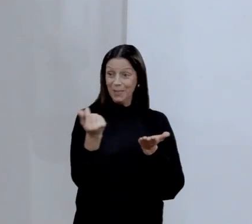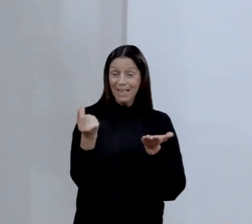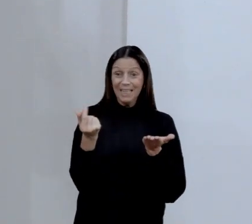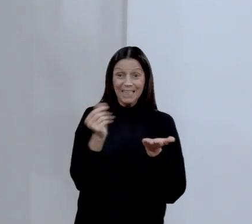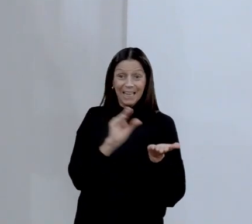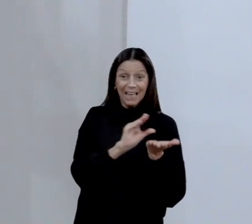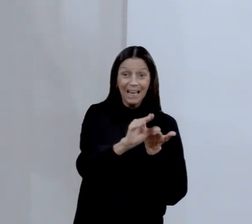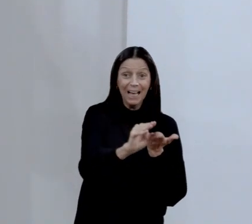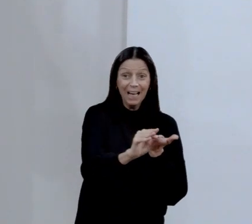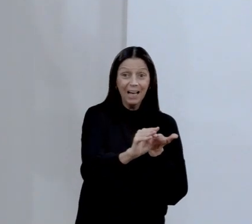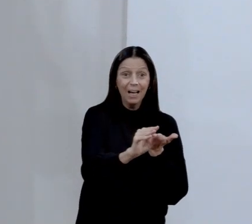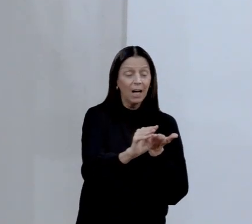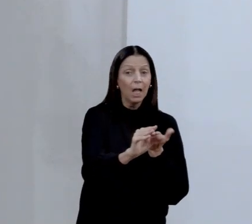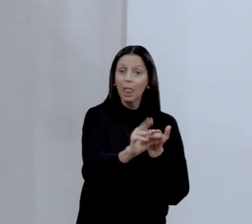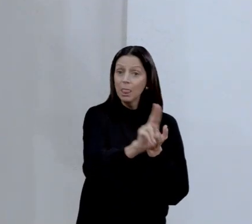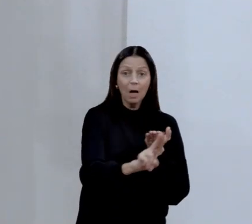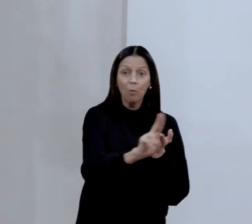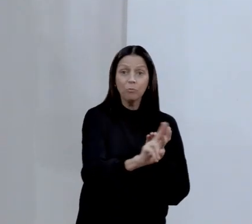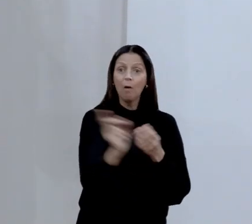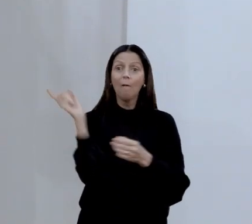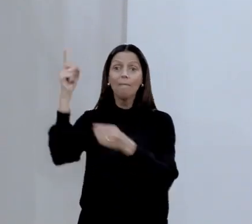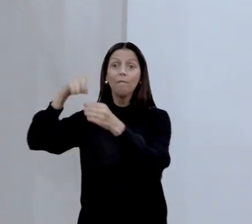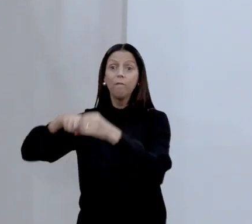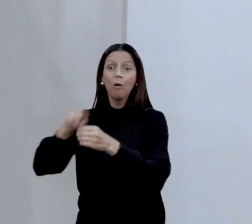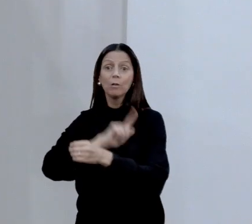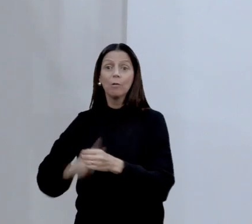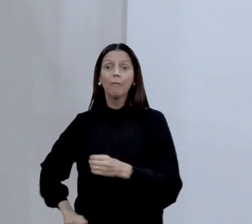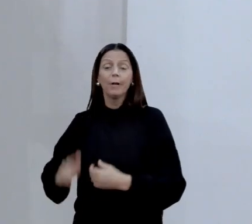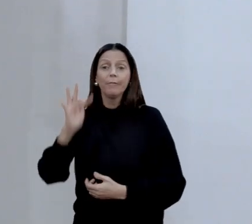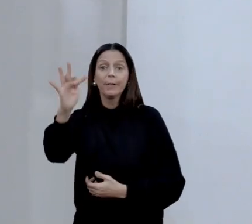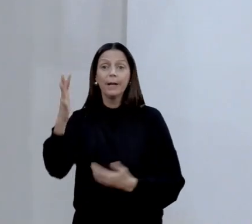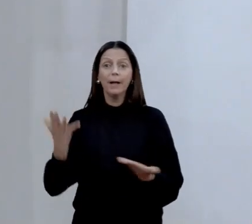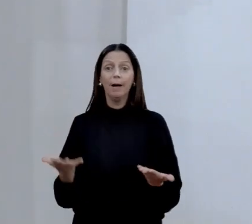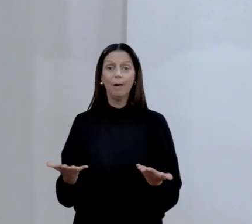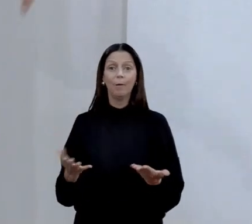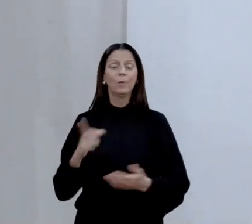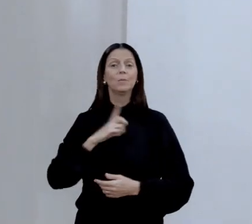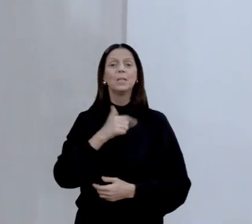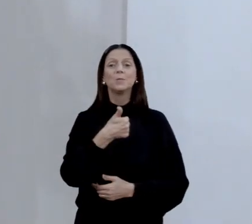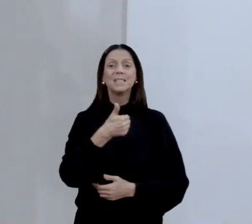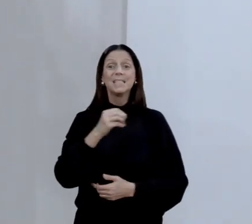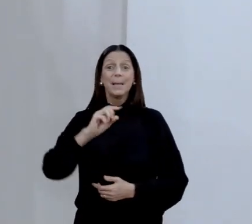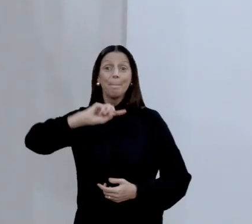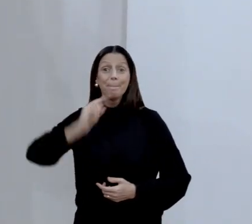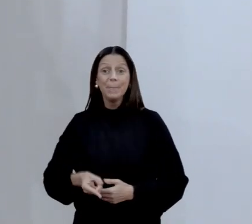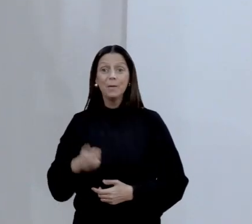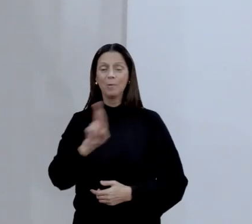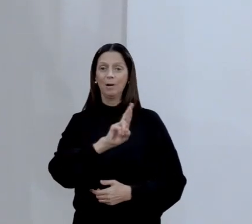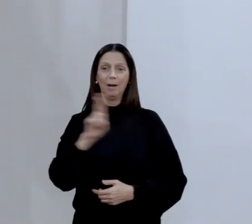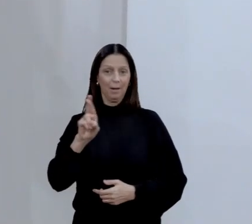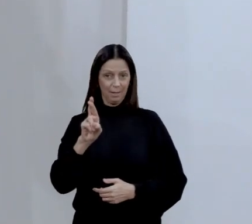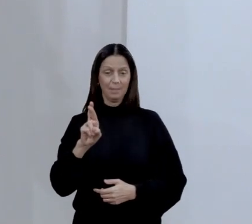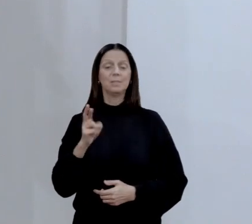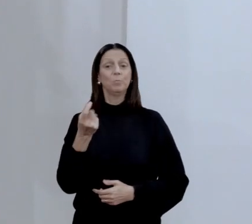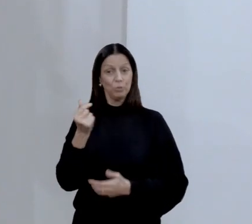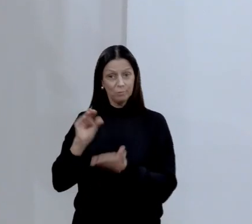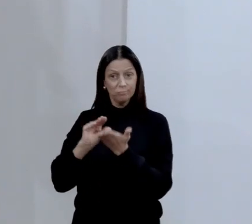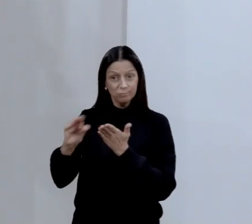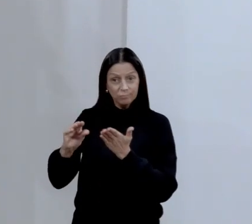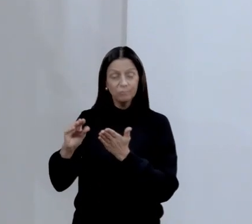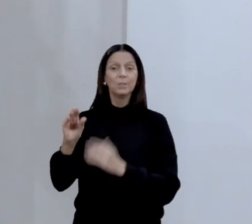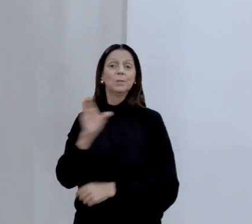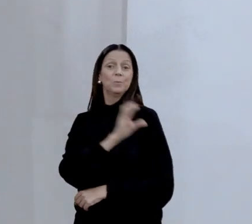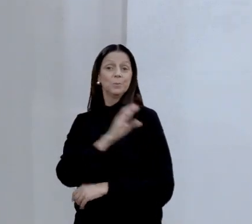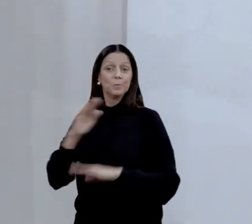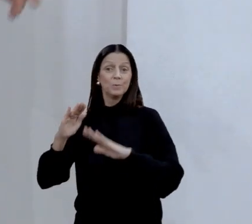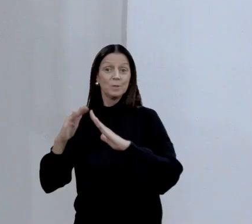enfim. Então, é lamentável, né? Eu poderia citar várias situações, né? Tem os 100 mil reais lá para o CI Elfrida Zadroge,